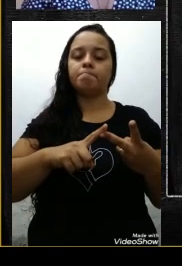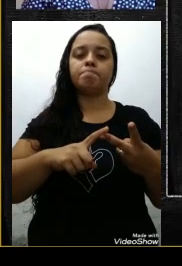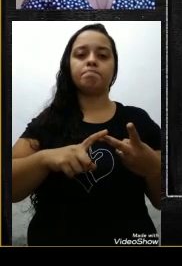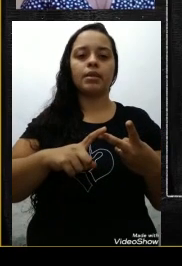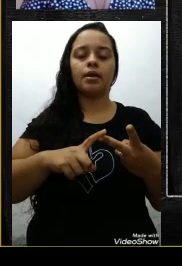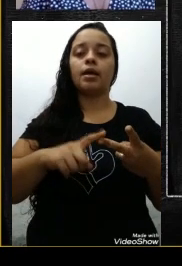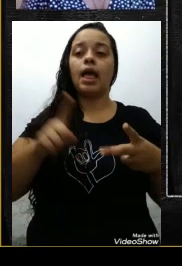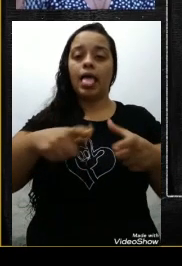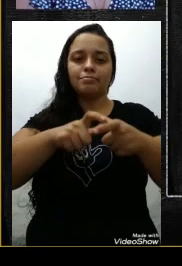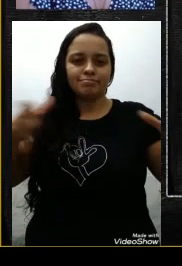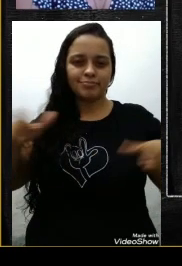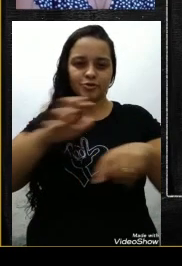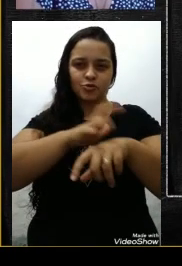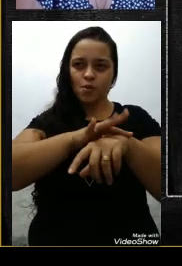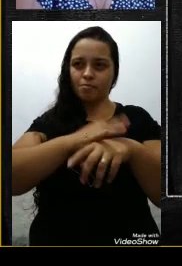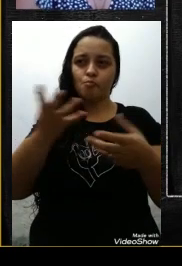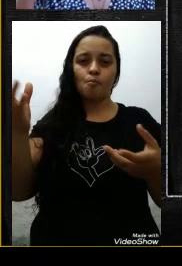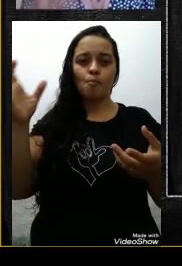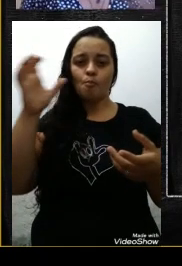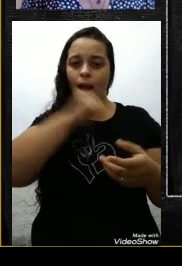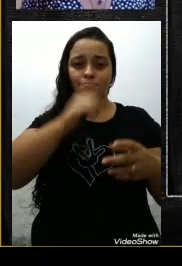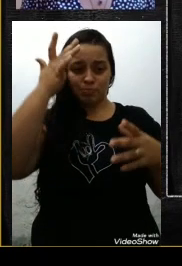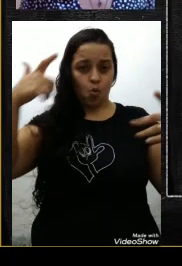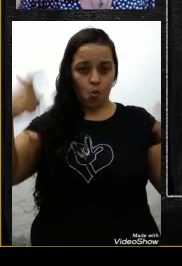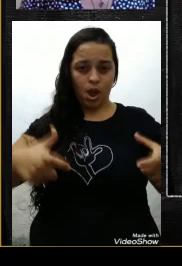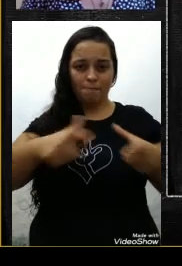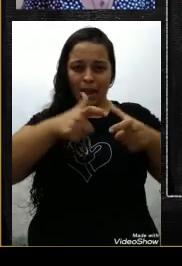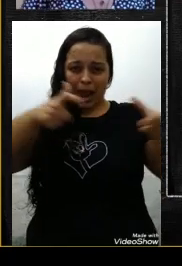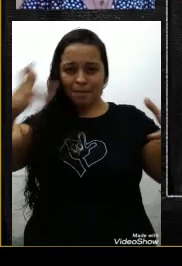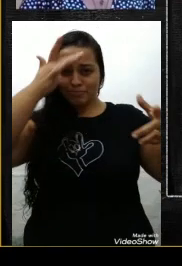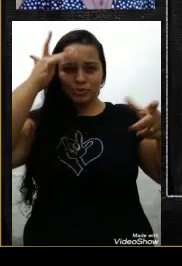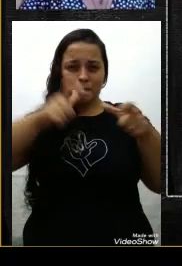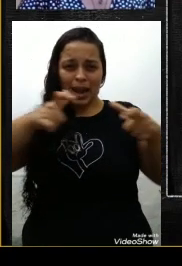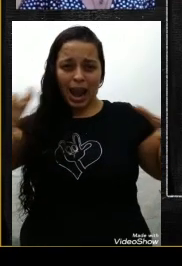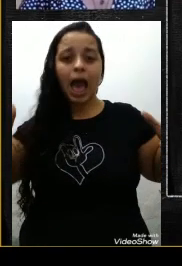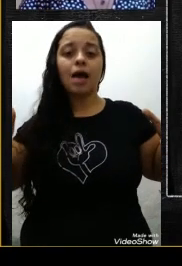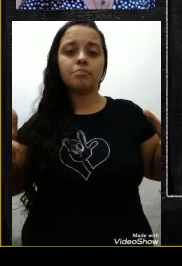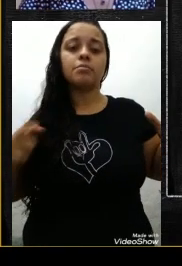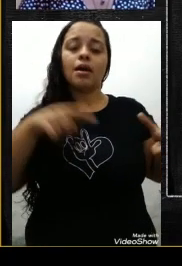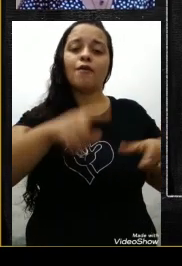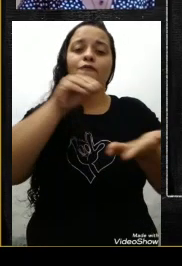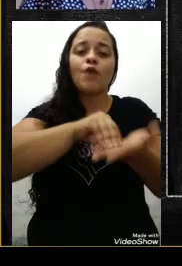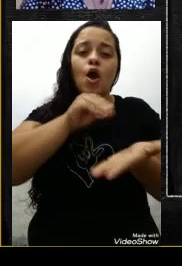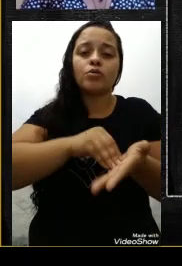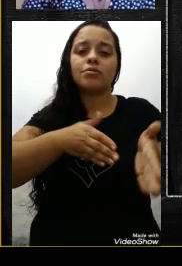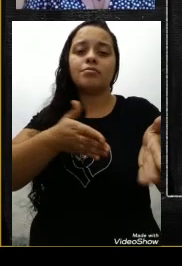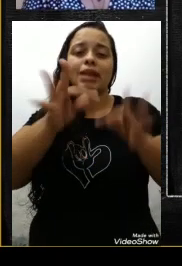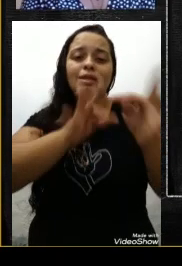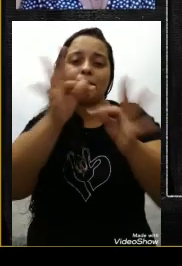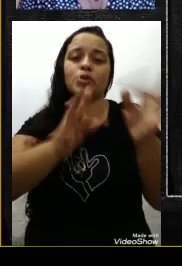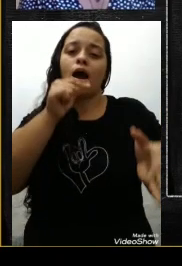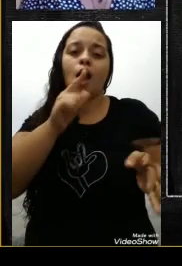nesses centros urbanos que cresceram muito rápido, sem estrutura, sem saneamento, diversos tipos diferentes de